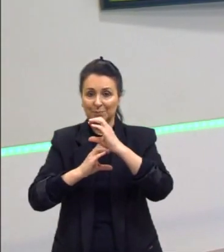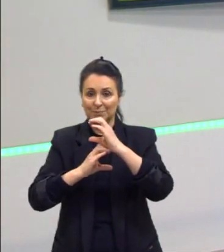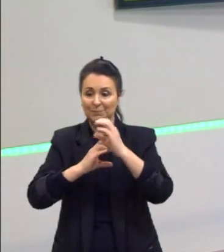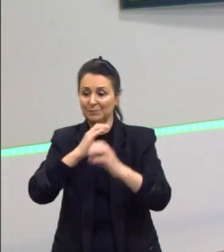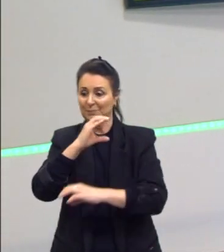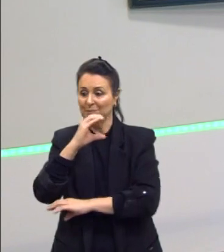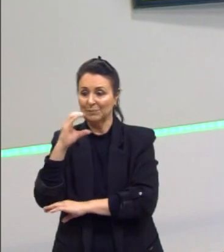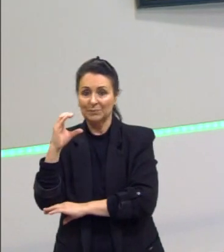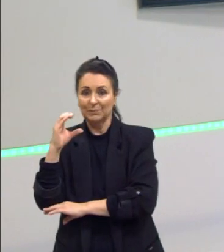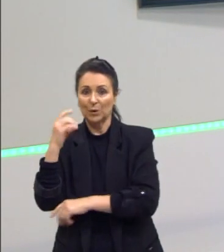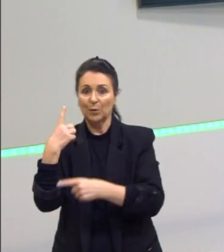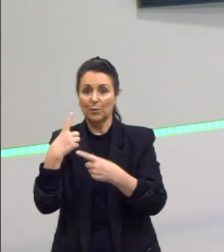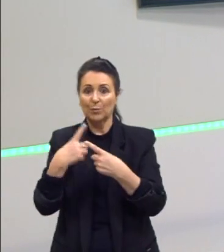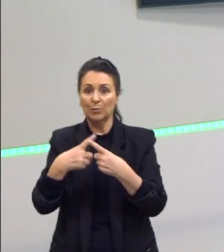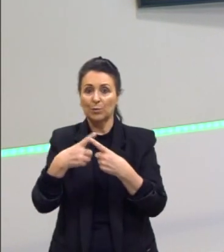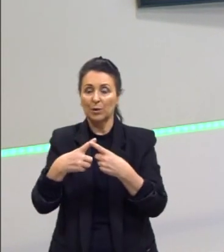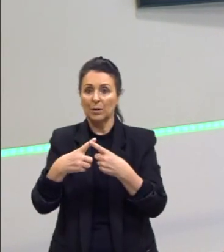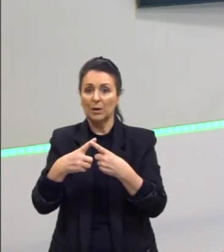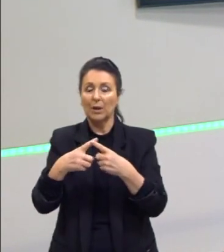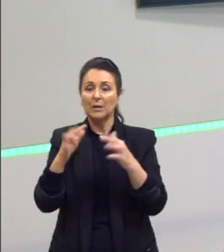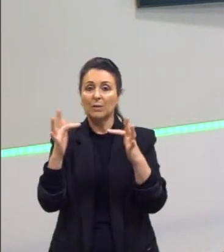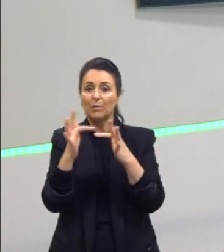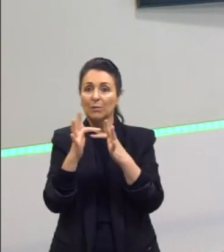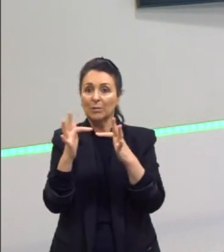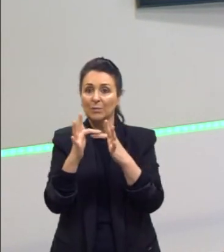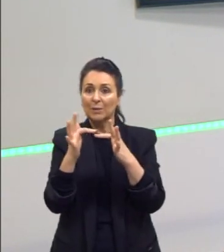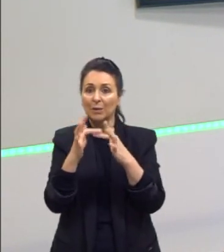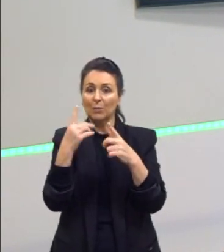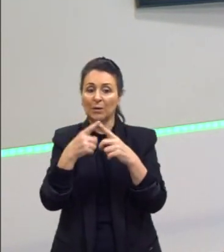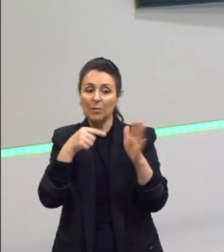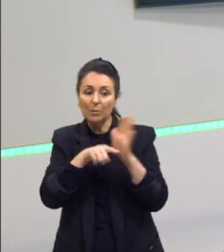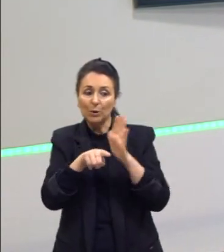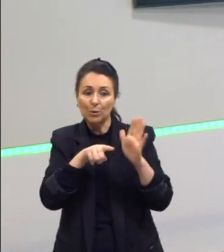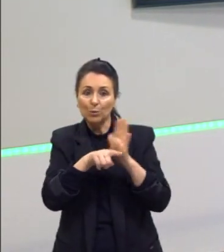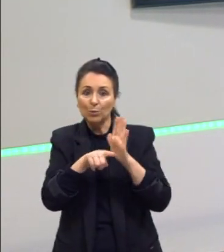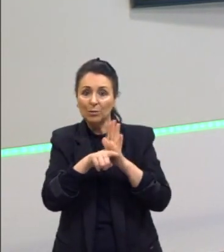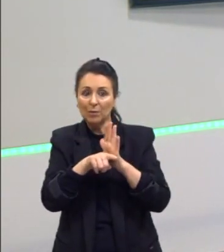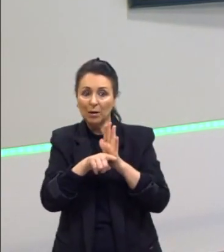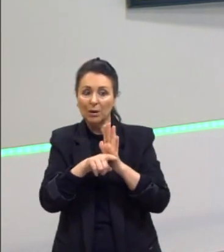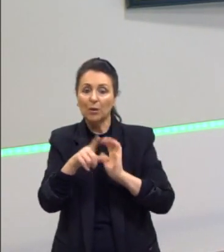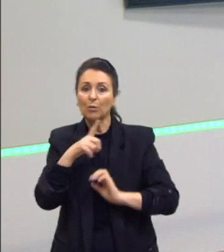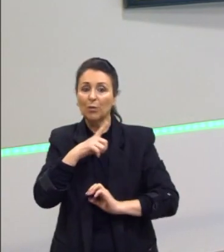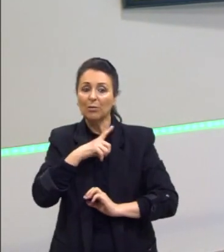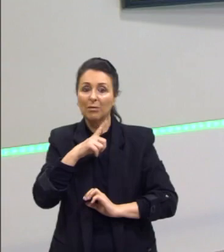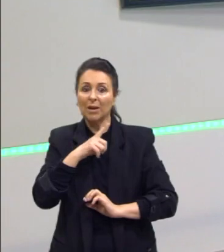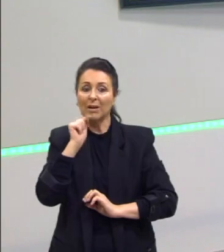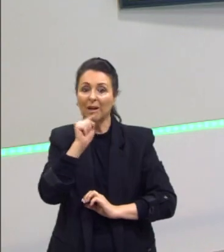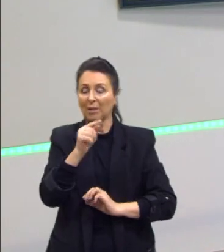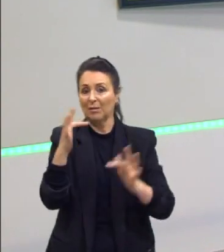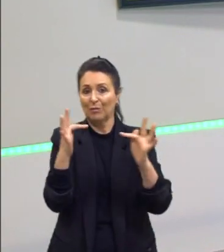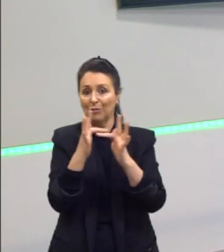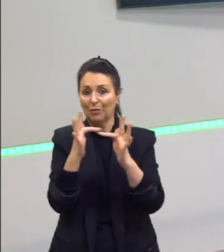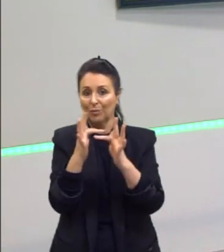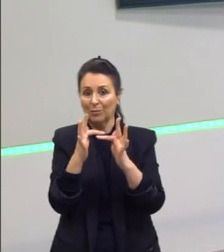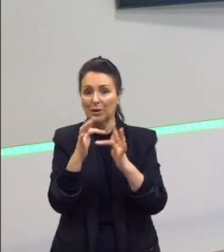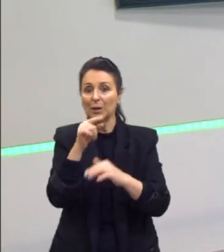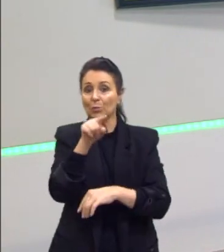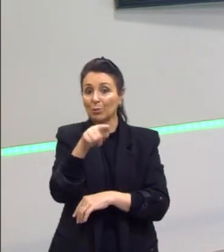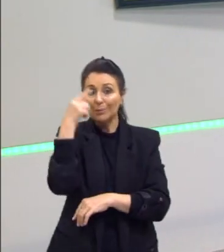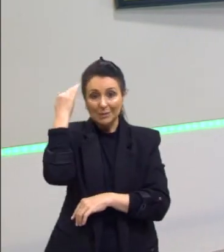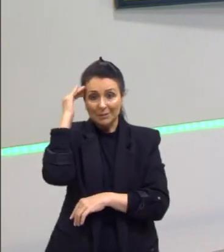carbônica porque eu trouxe essa fórmula porque às vezes Nas questões Ela traz só essa forma e aí vocês precisam saber que